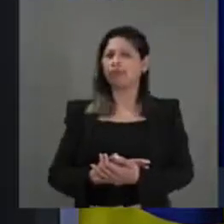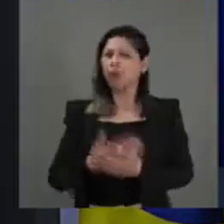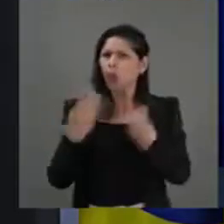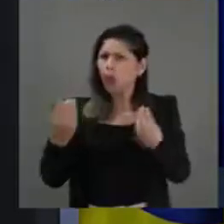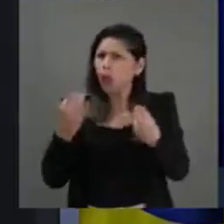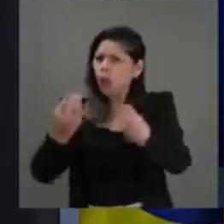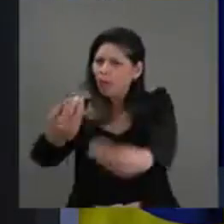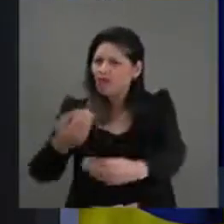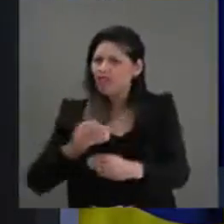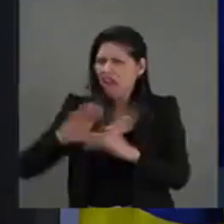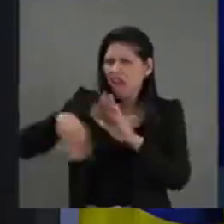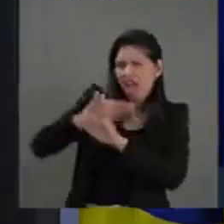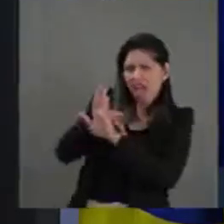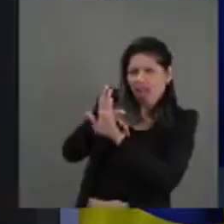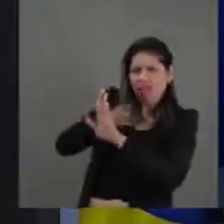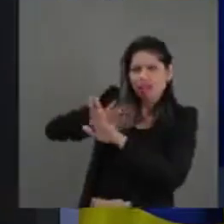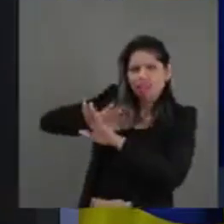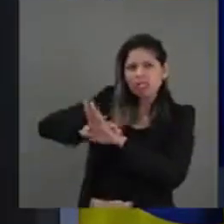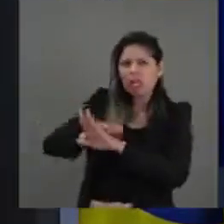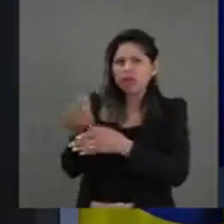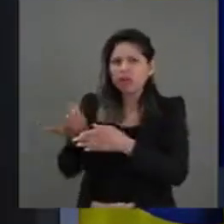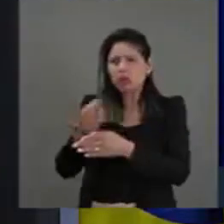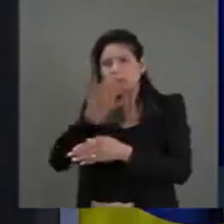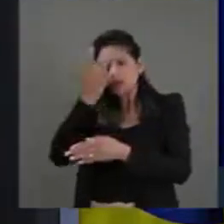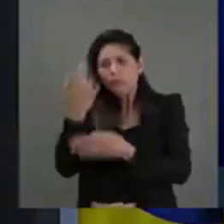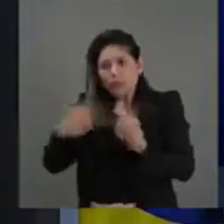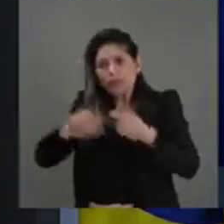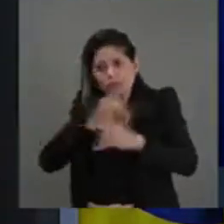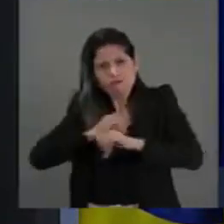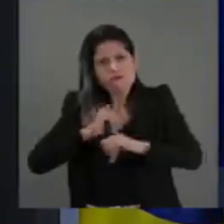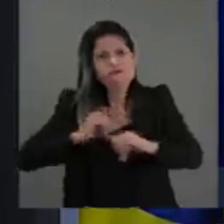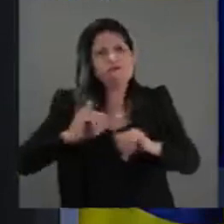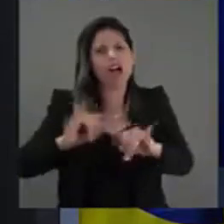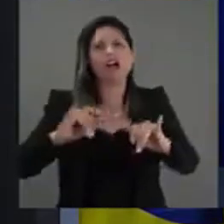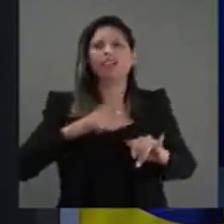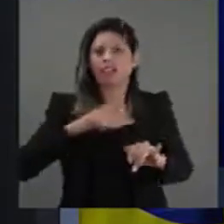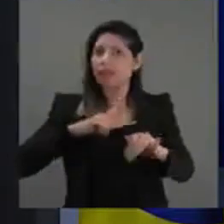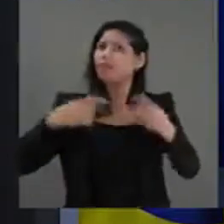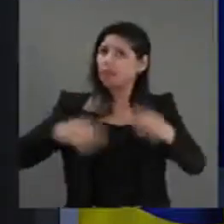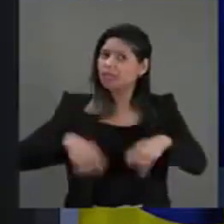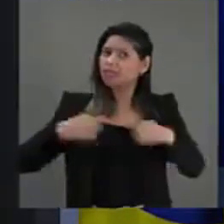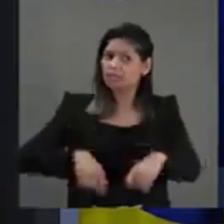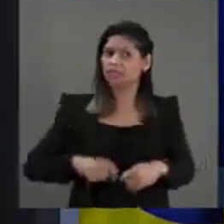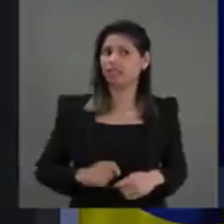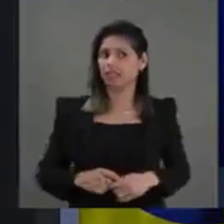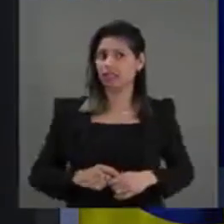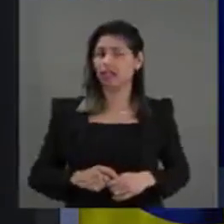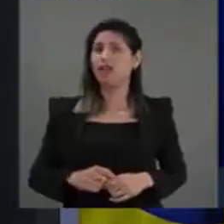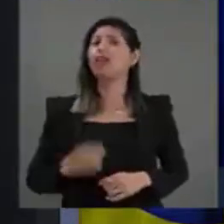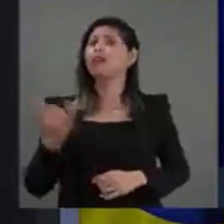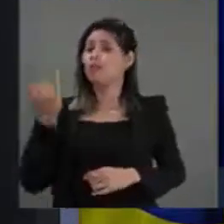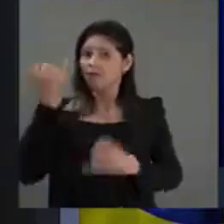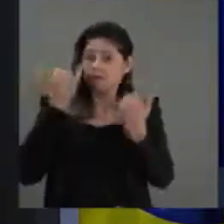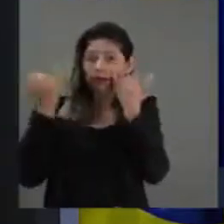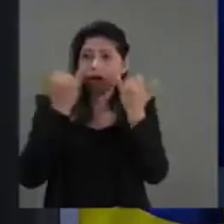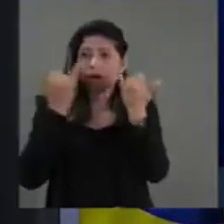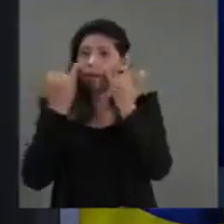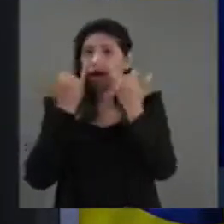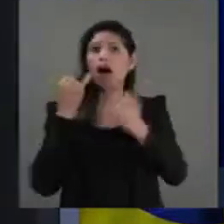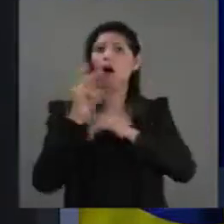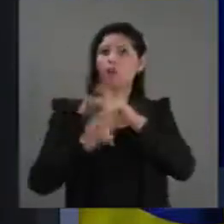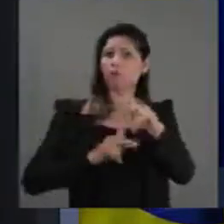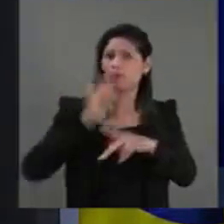frente. Porque, segundo o relatório do Ministério Público Eleitoral, o doutor Edmac Trigueiro,